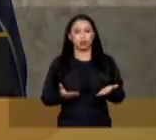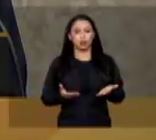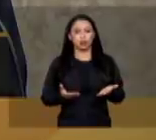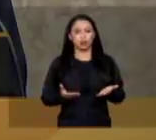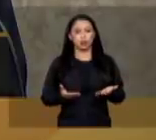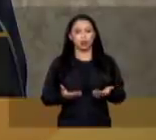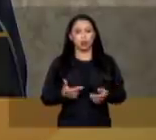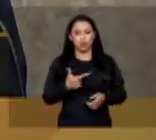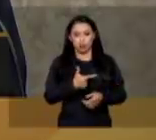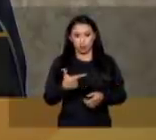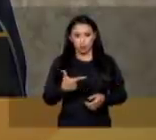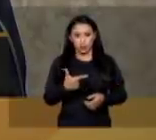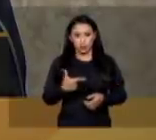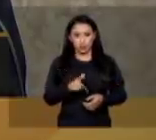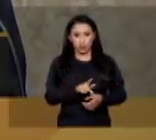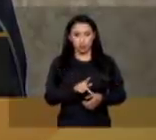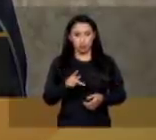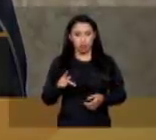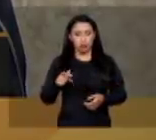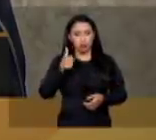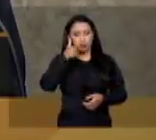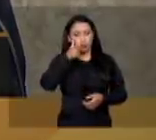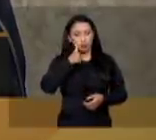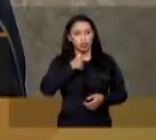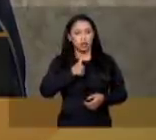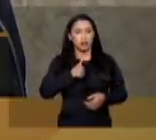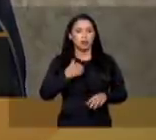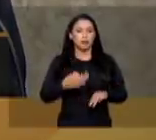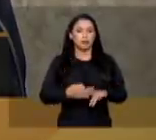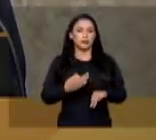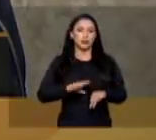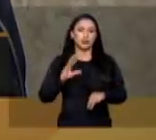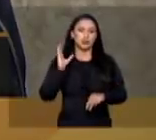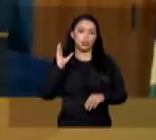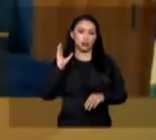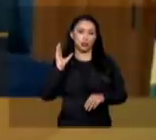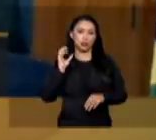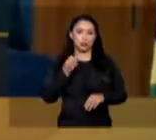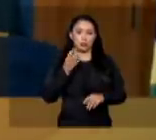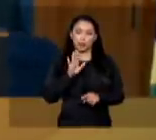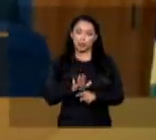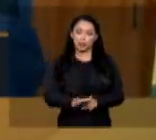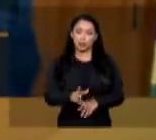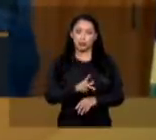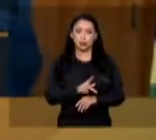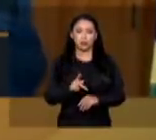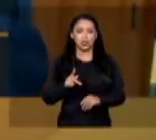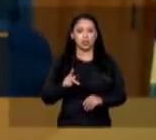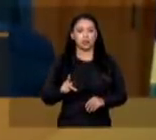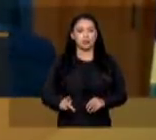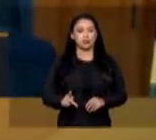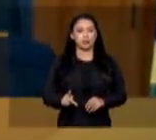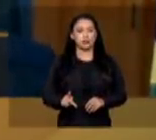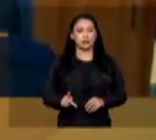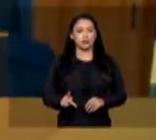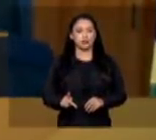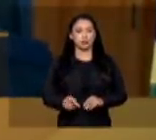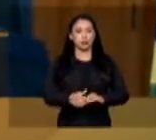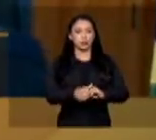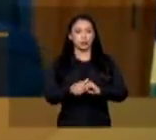nossa vice-presidente, ministra Rosa Weber. Boa tarde, presidente. Sendo a todos os